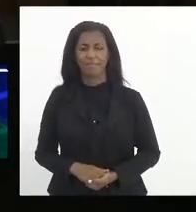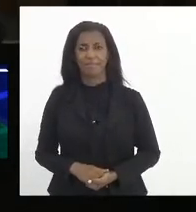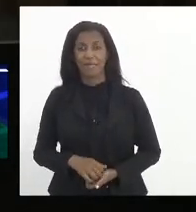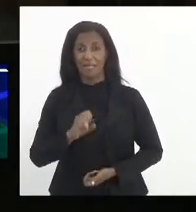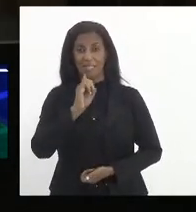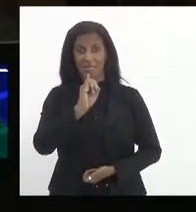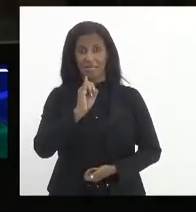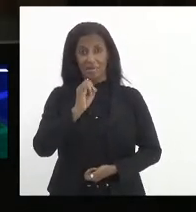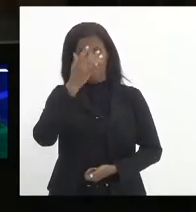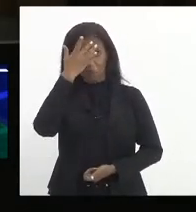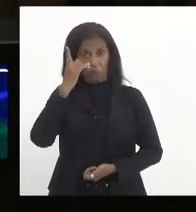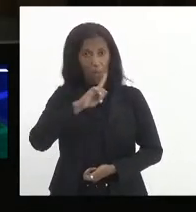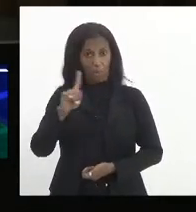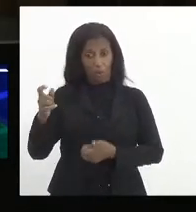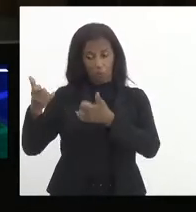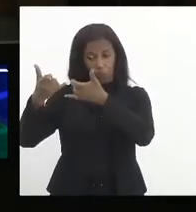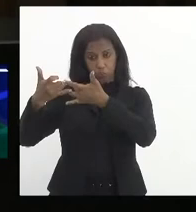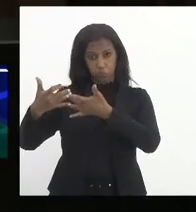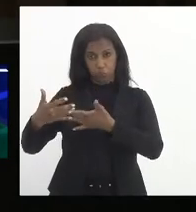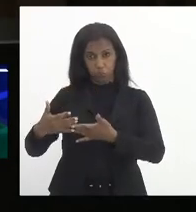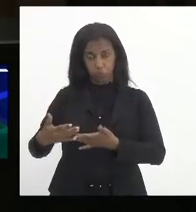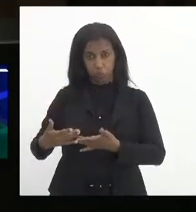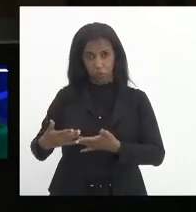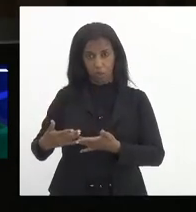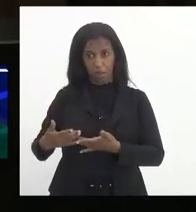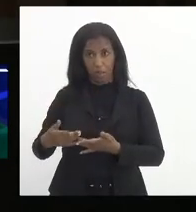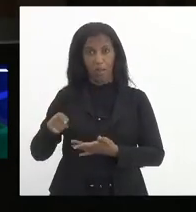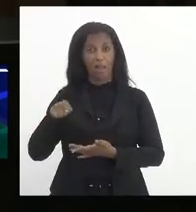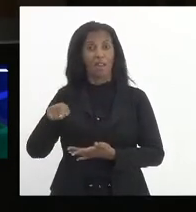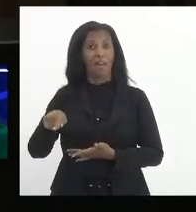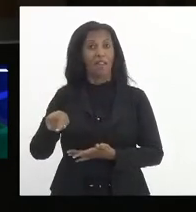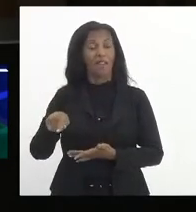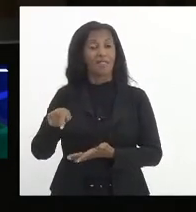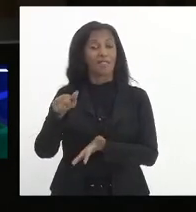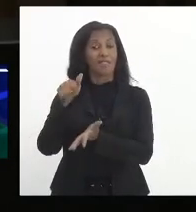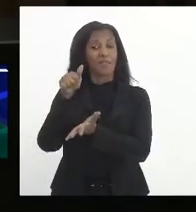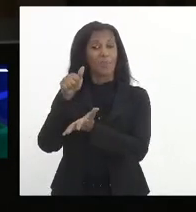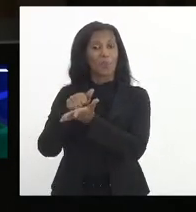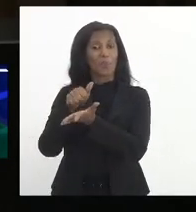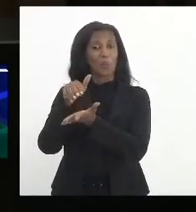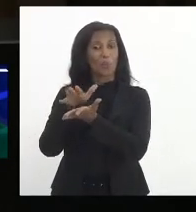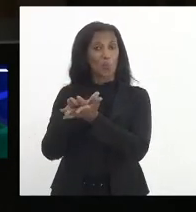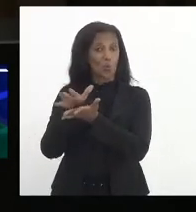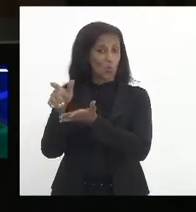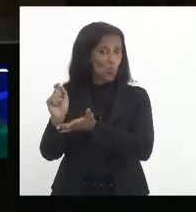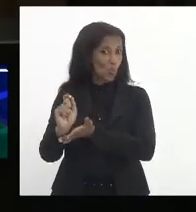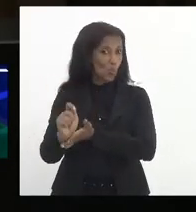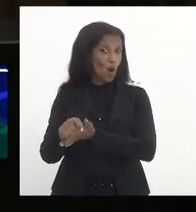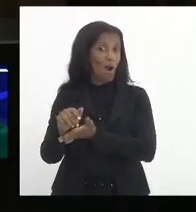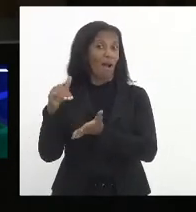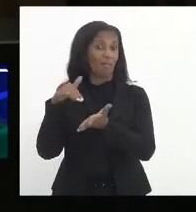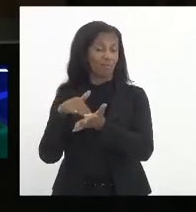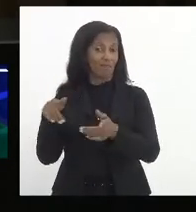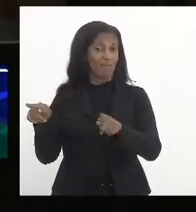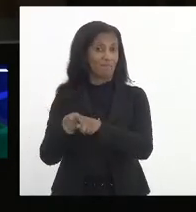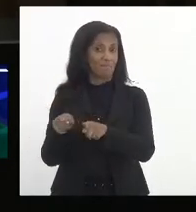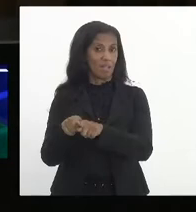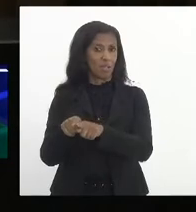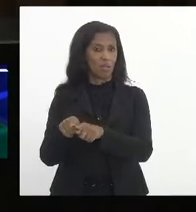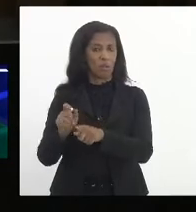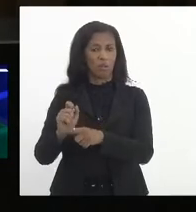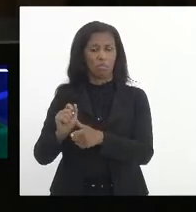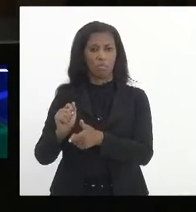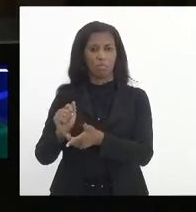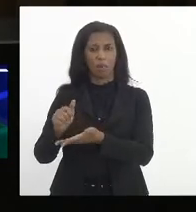o caso não Civic serão passíveis de punições até mesmo até mesmo com